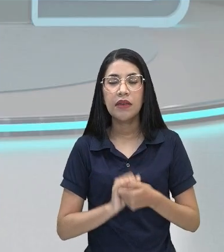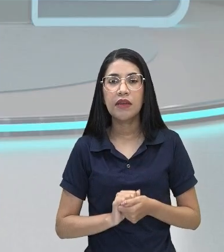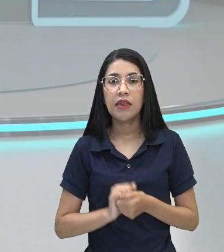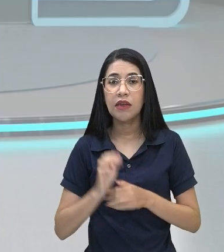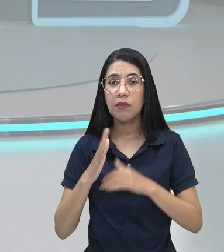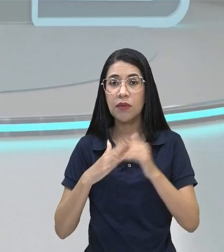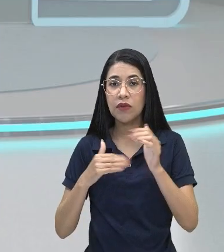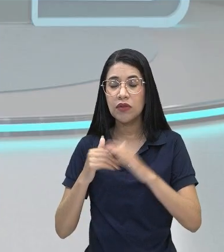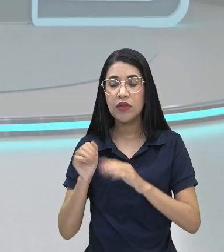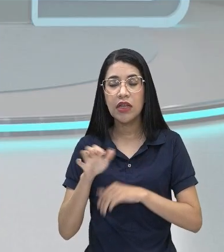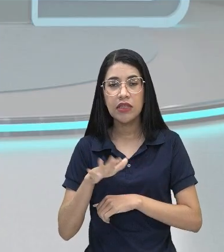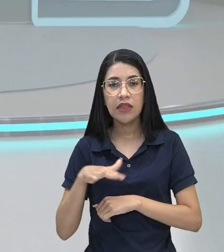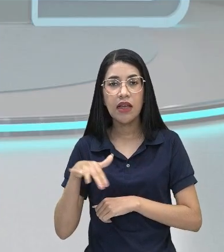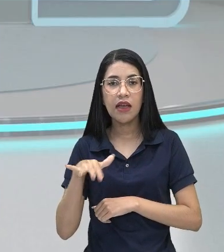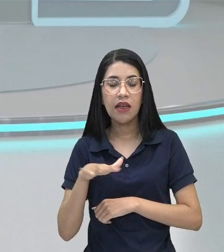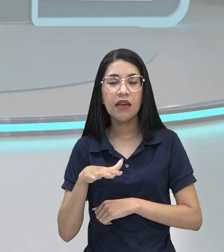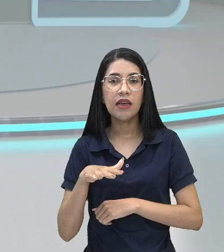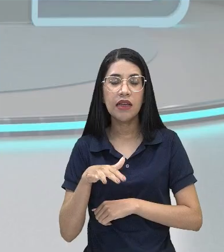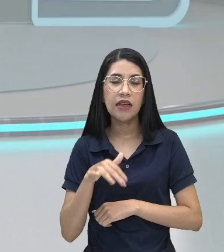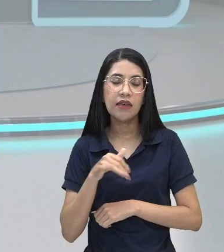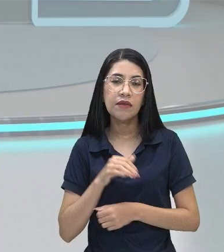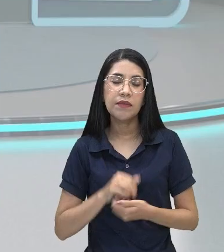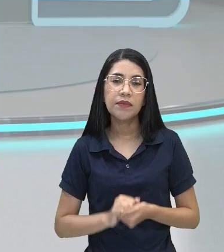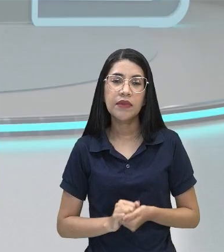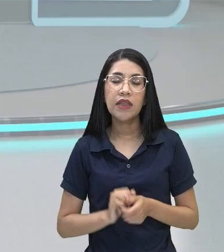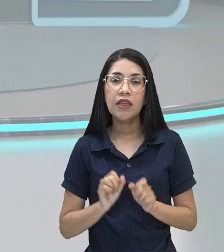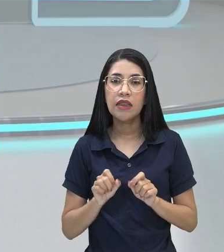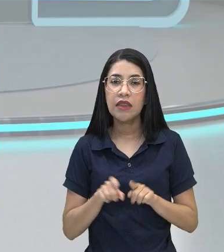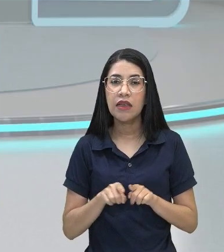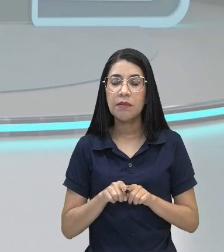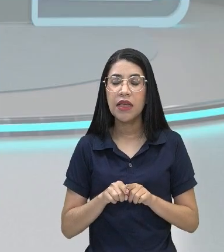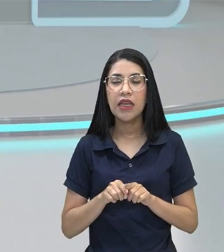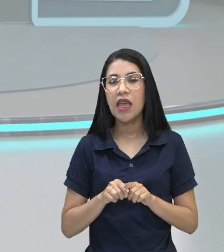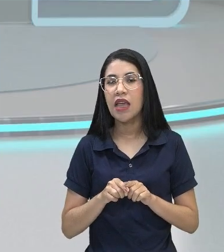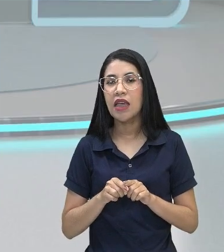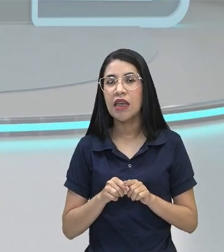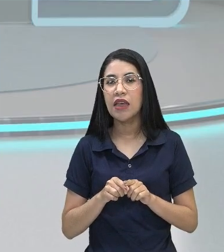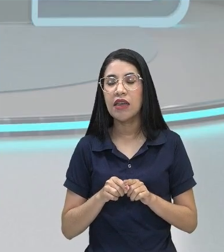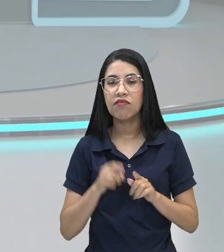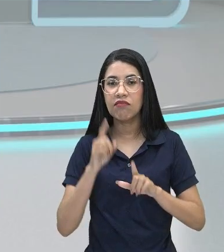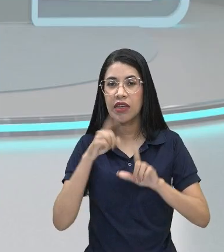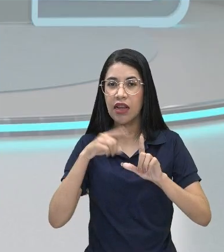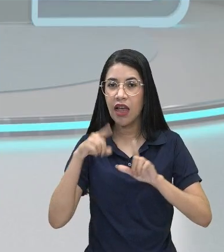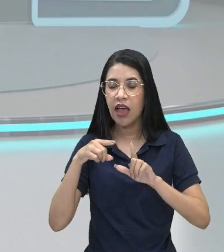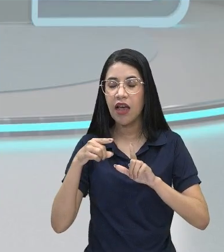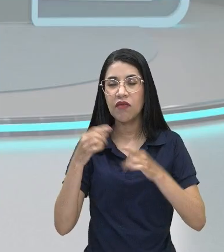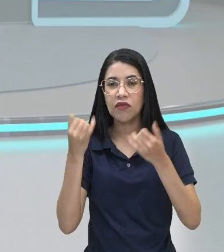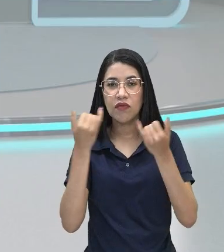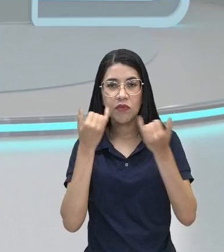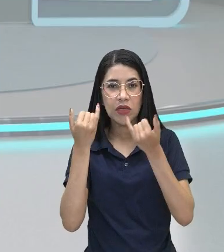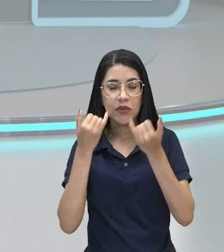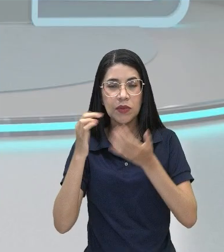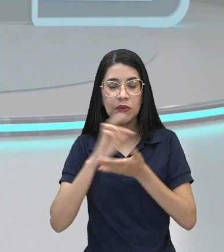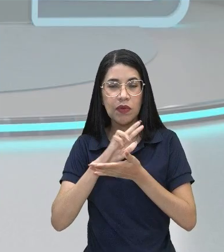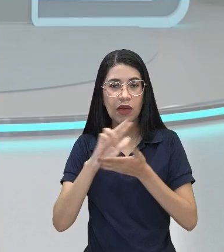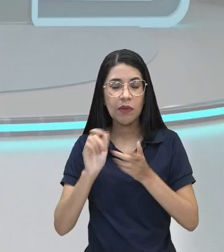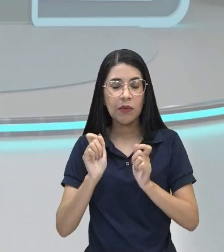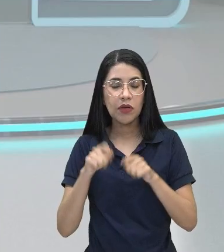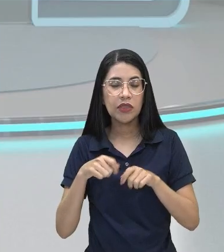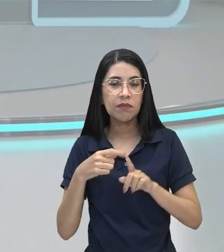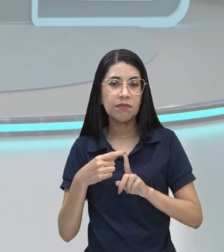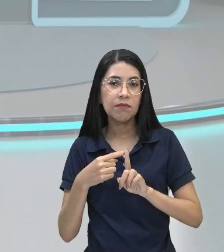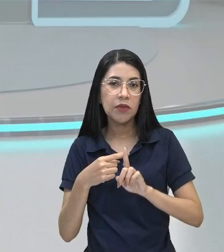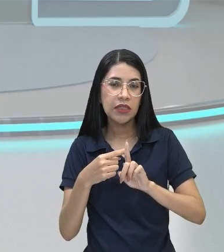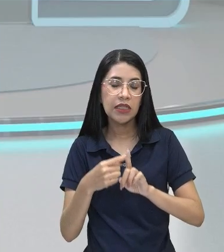autoridade, são os argumentos de autoridade, né? Ou ainda números para mostrar pontos positivos